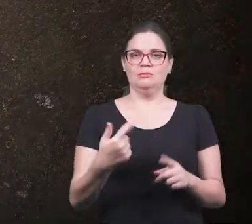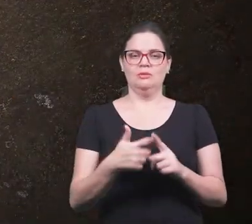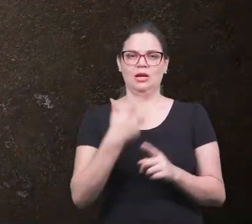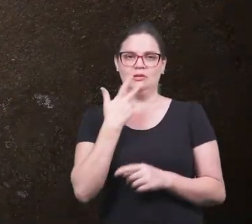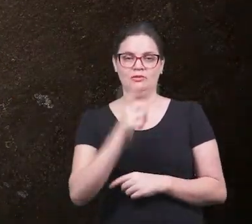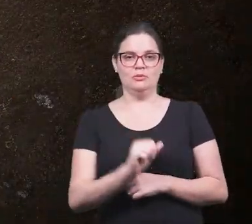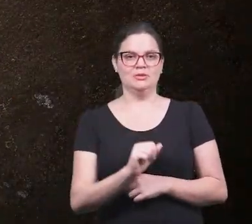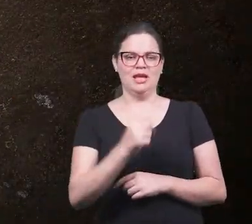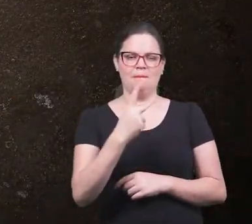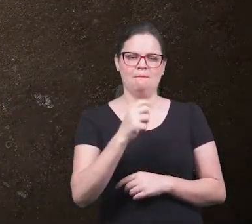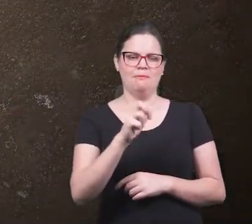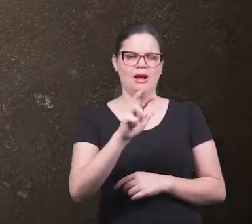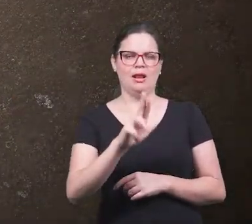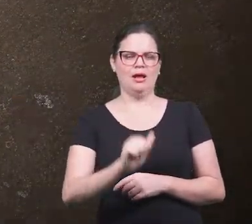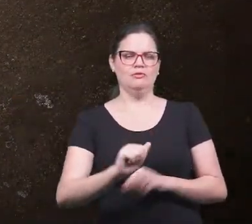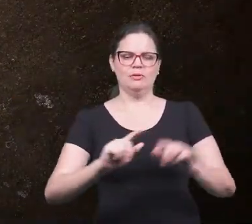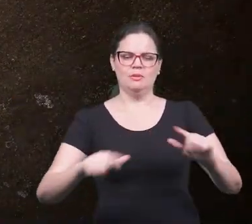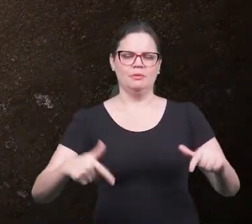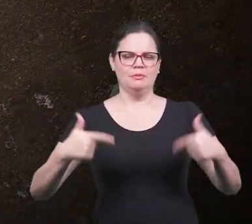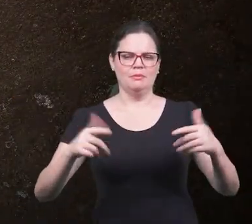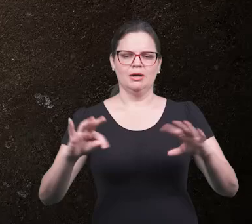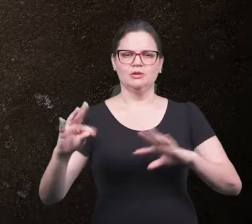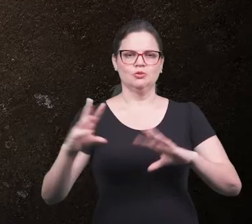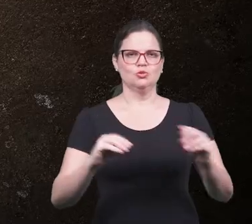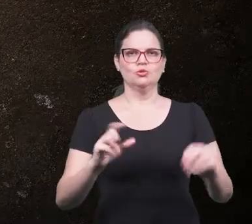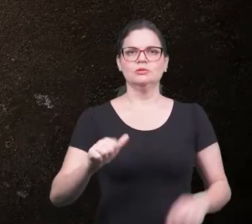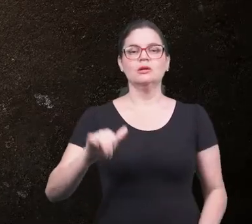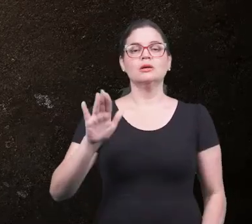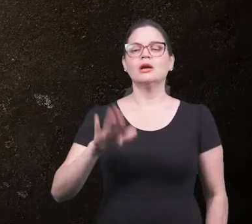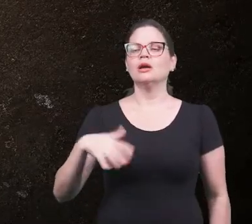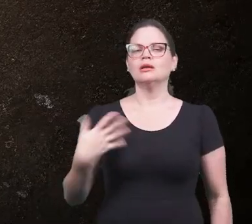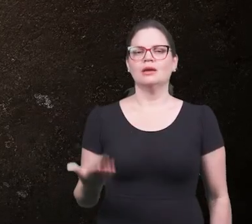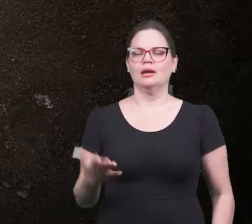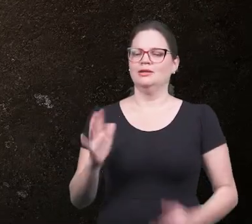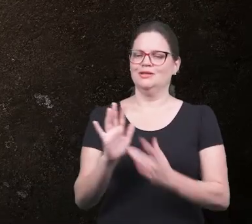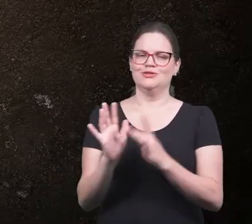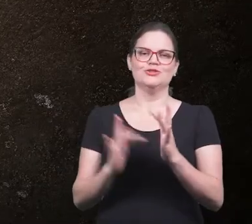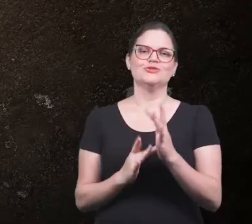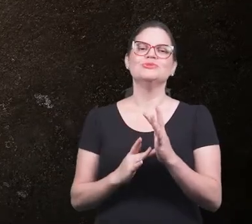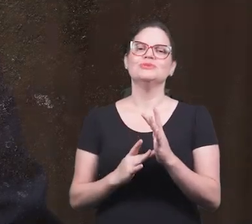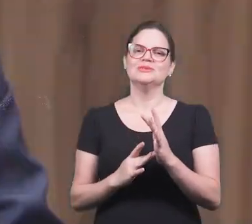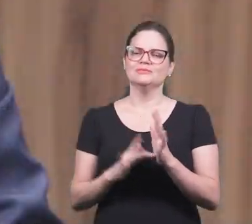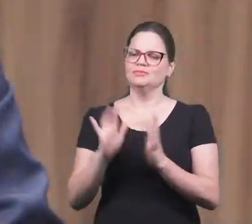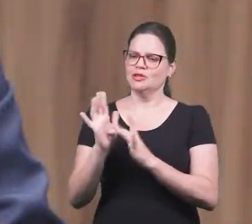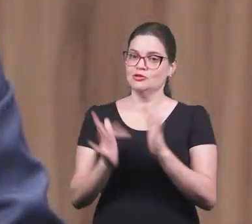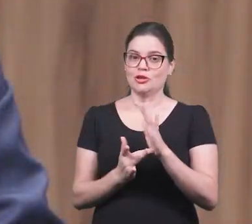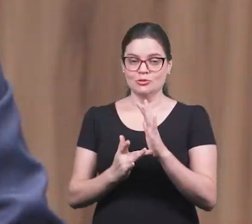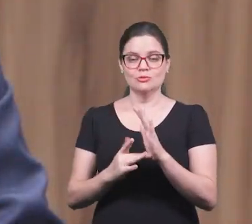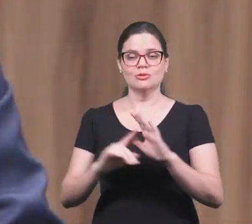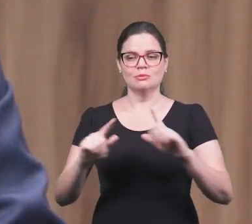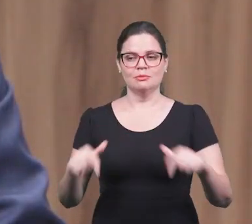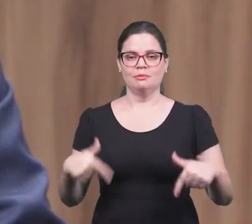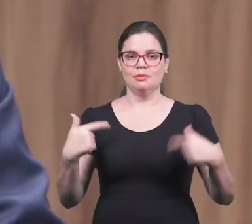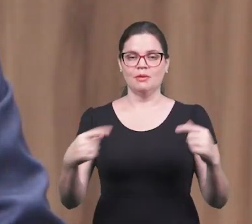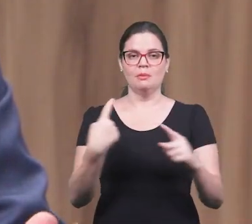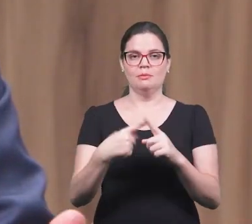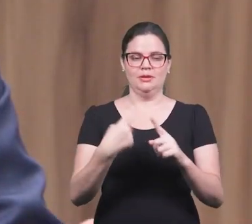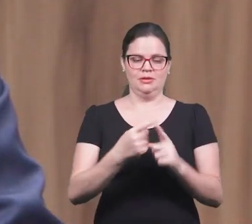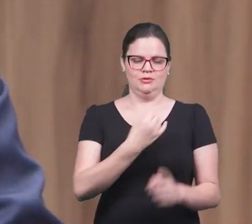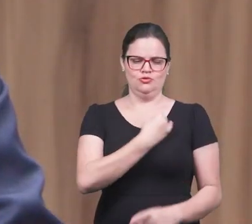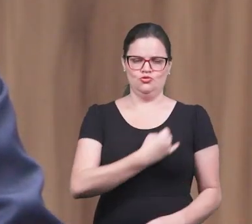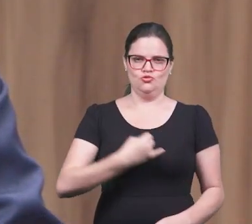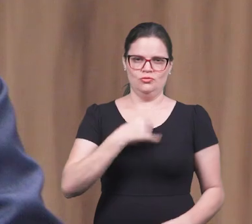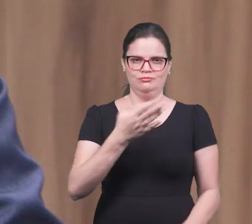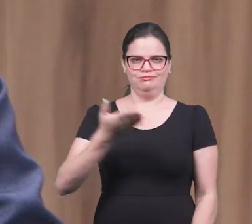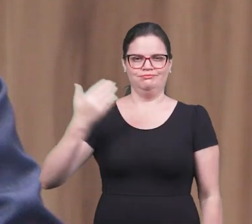fez tudo. Quem opera tudo é a palavra. Quando João teve a experiência